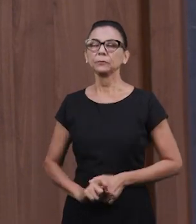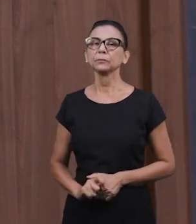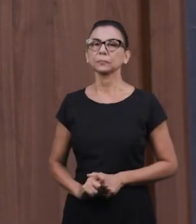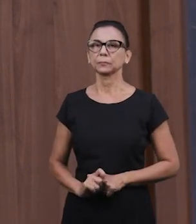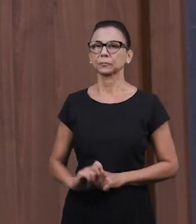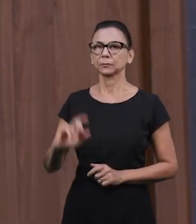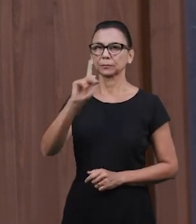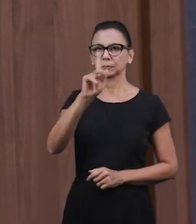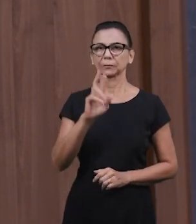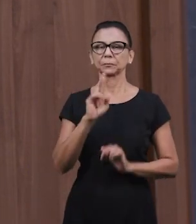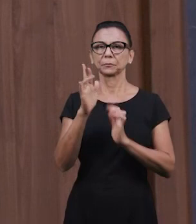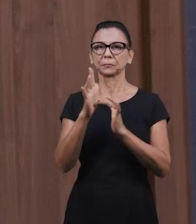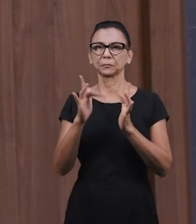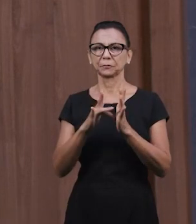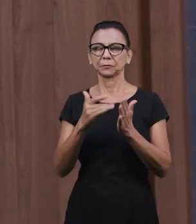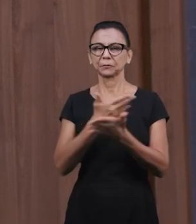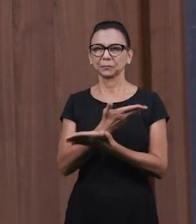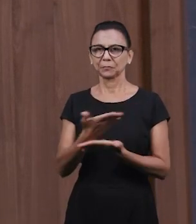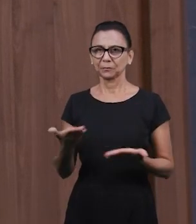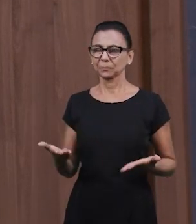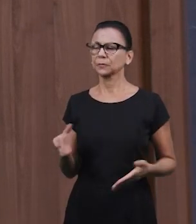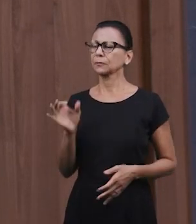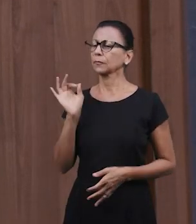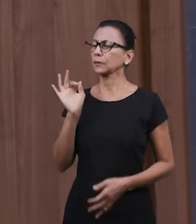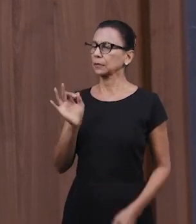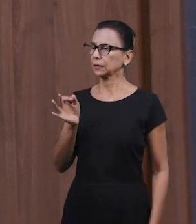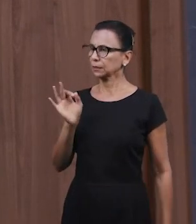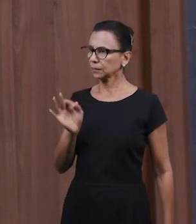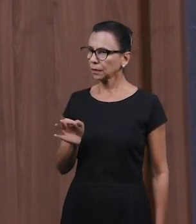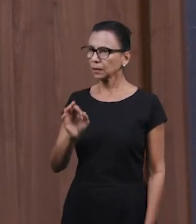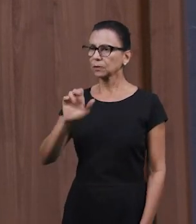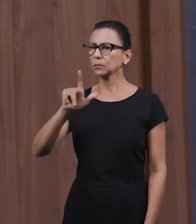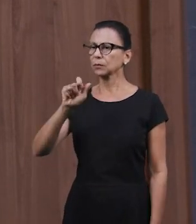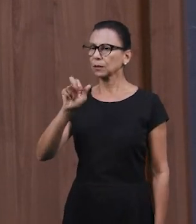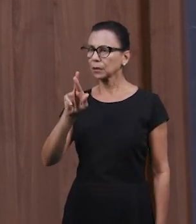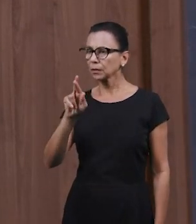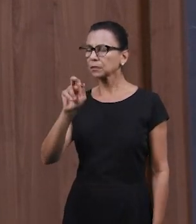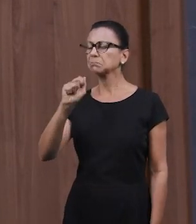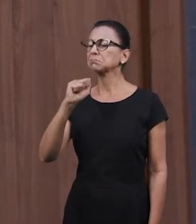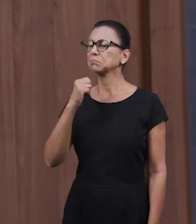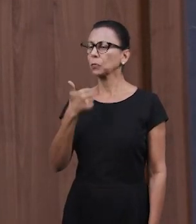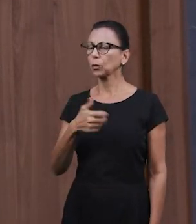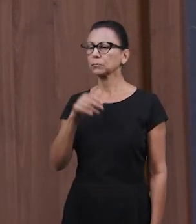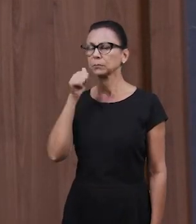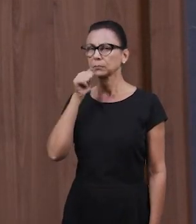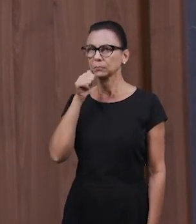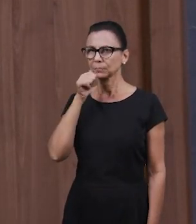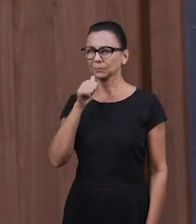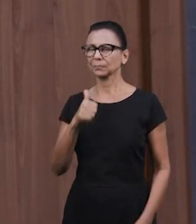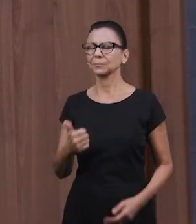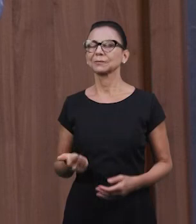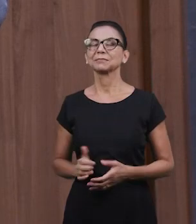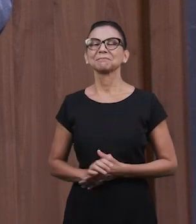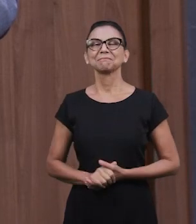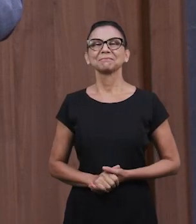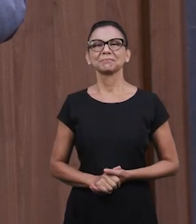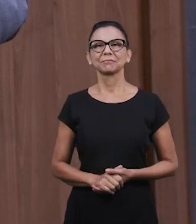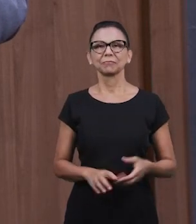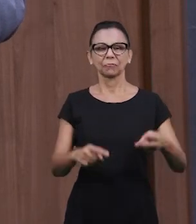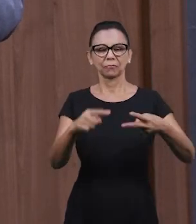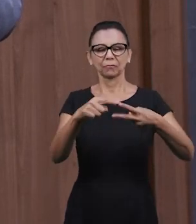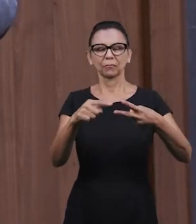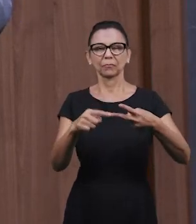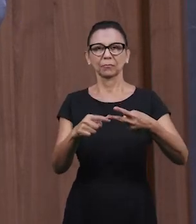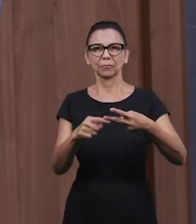Lara. A paz do Senhor Jesus para você também. Você respondeu corretamente e estas foram exatamente as duas perguntas